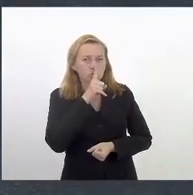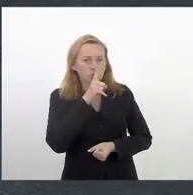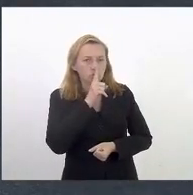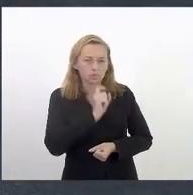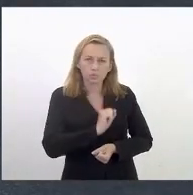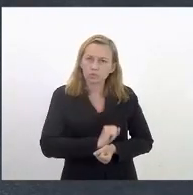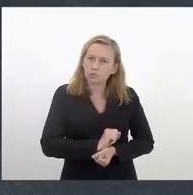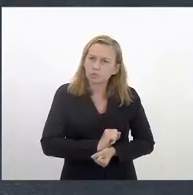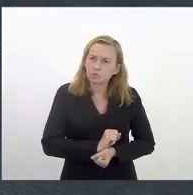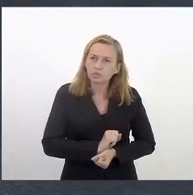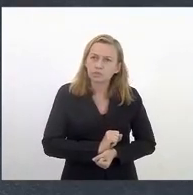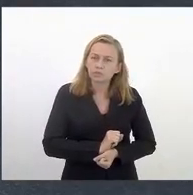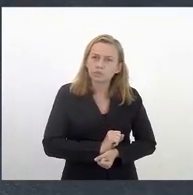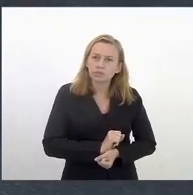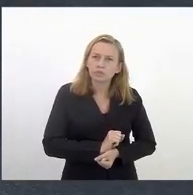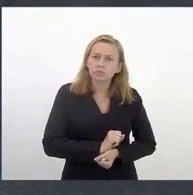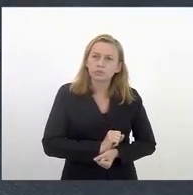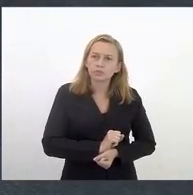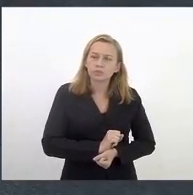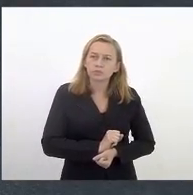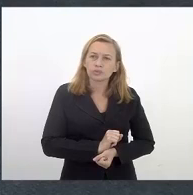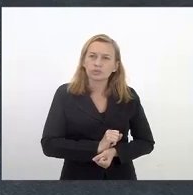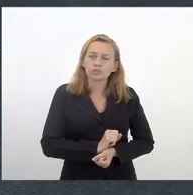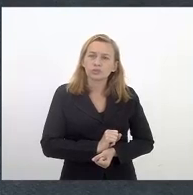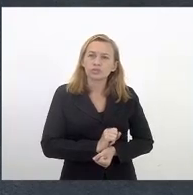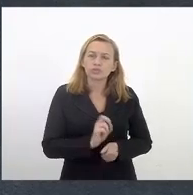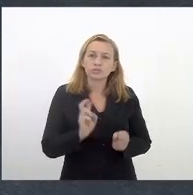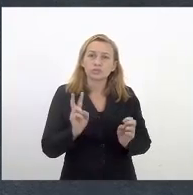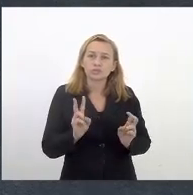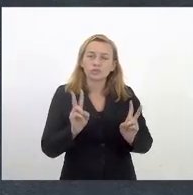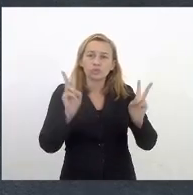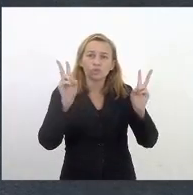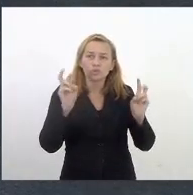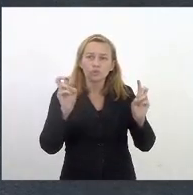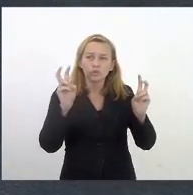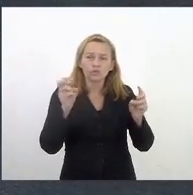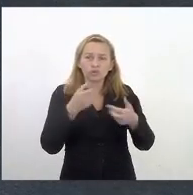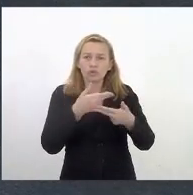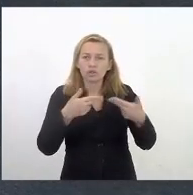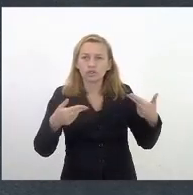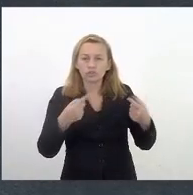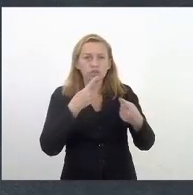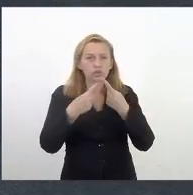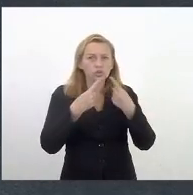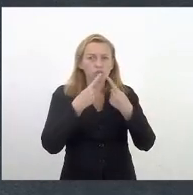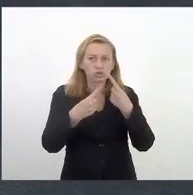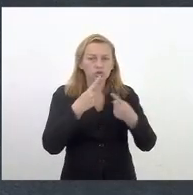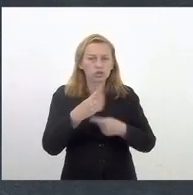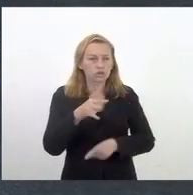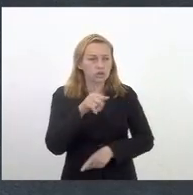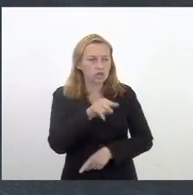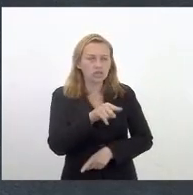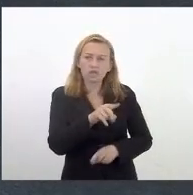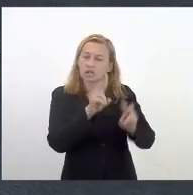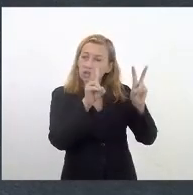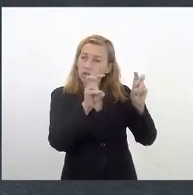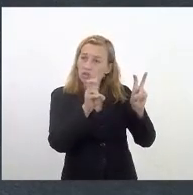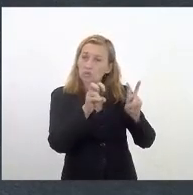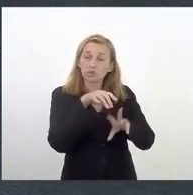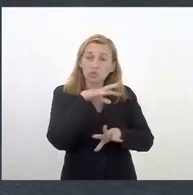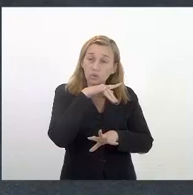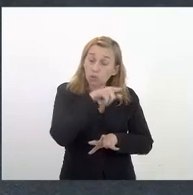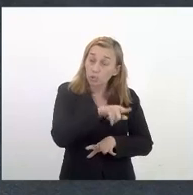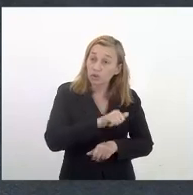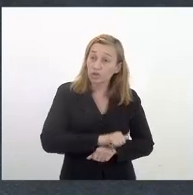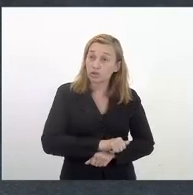unificação de temas para discutir aqui Esse regime perverso o que tava